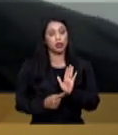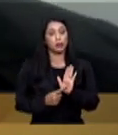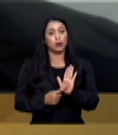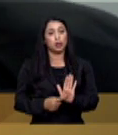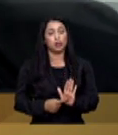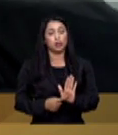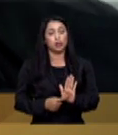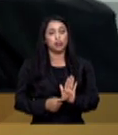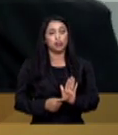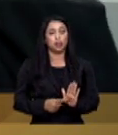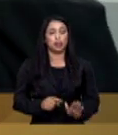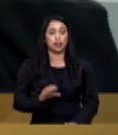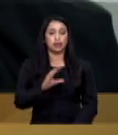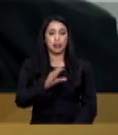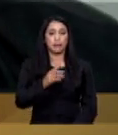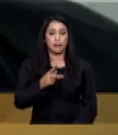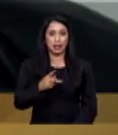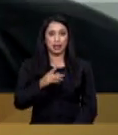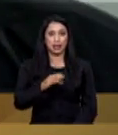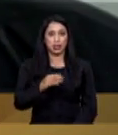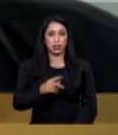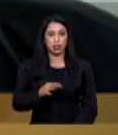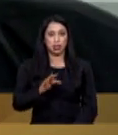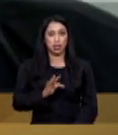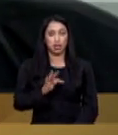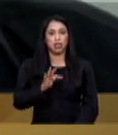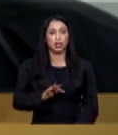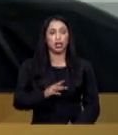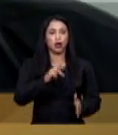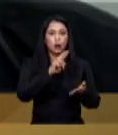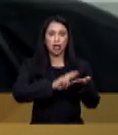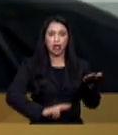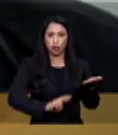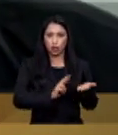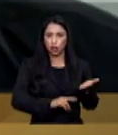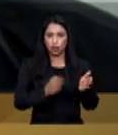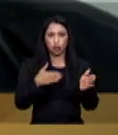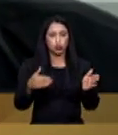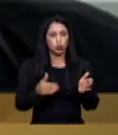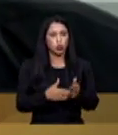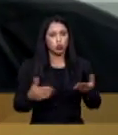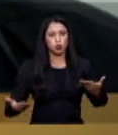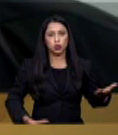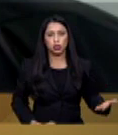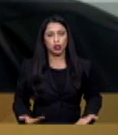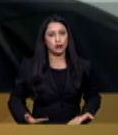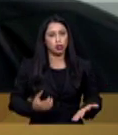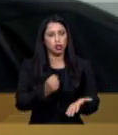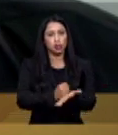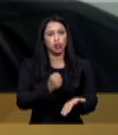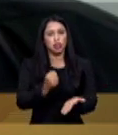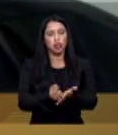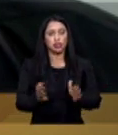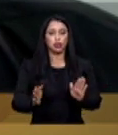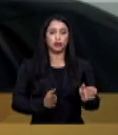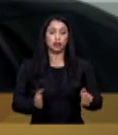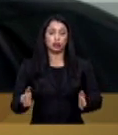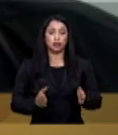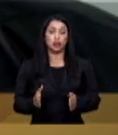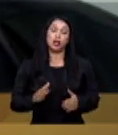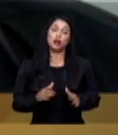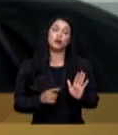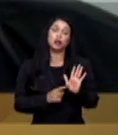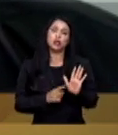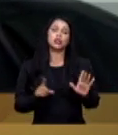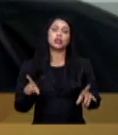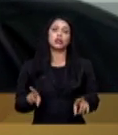o CPCT, relatório completo de todos os servidores a eles vinculados sobre o regime de contratação temporária, indicando, inclusive, se for o